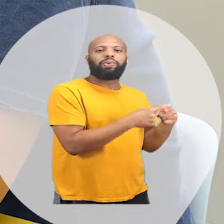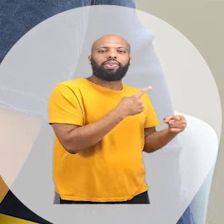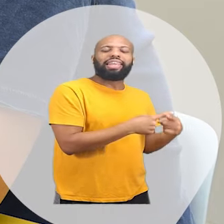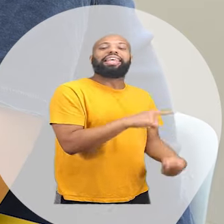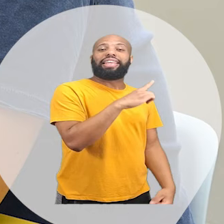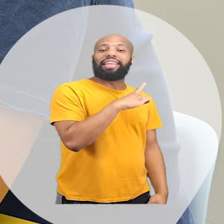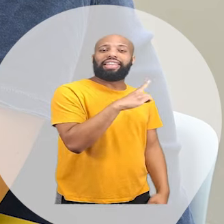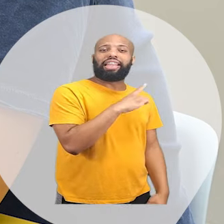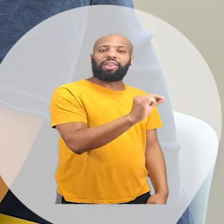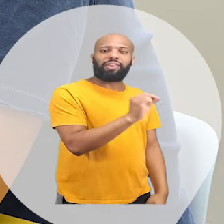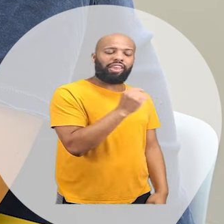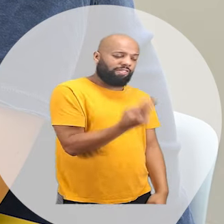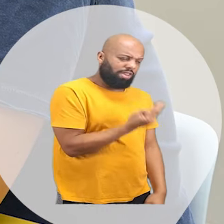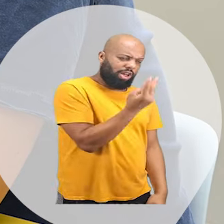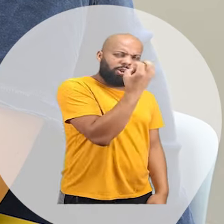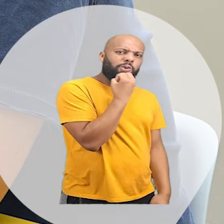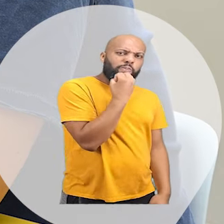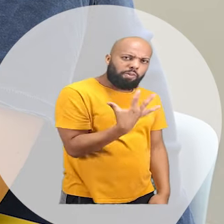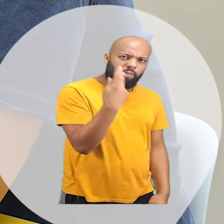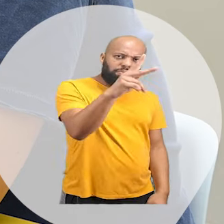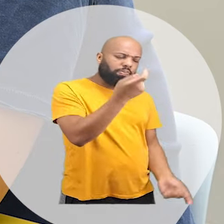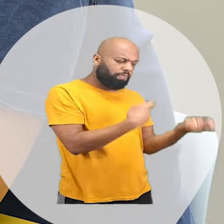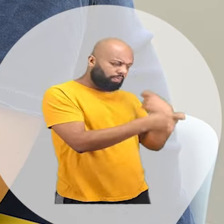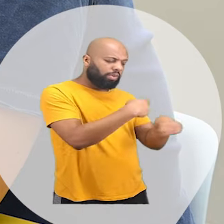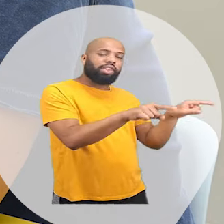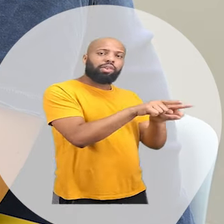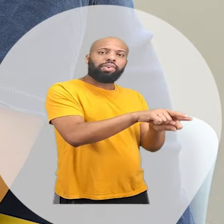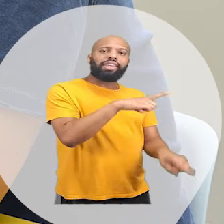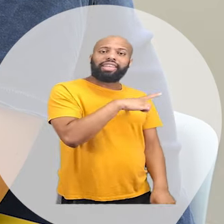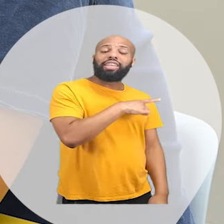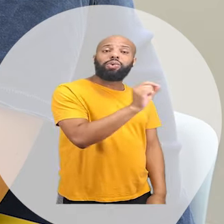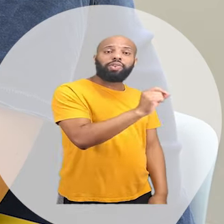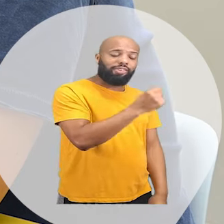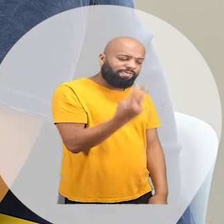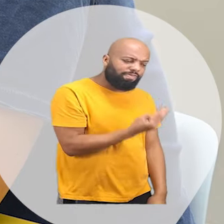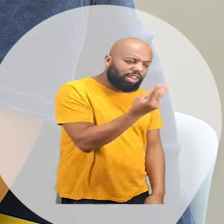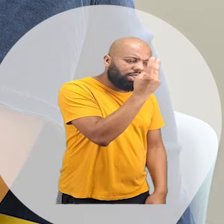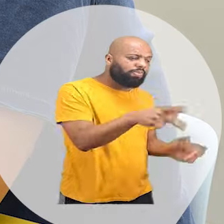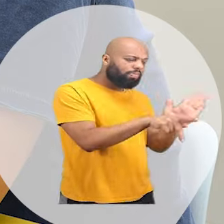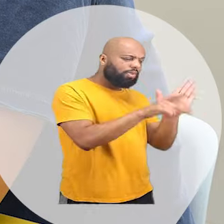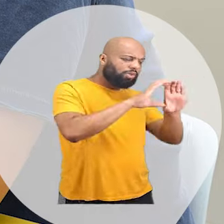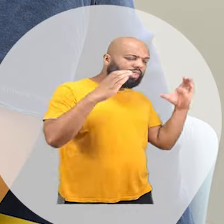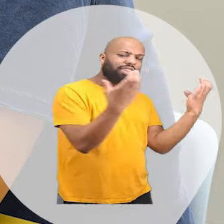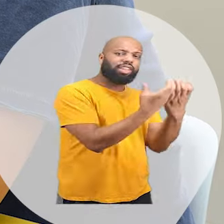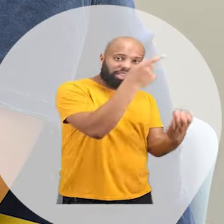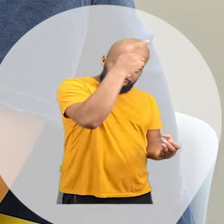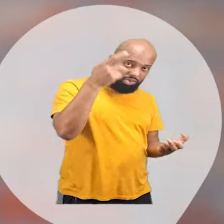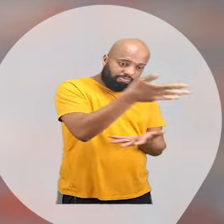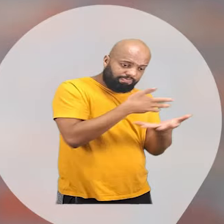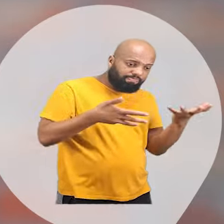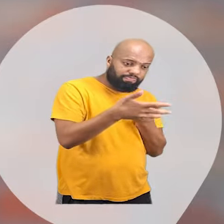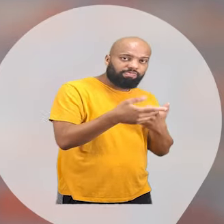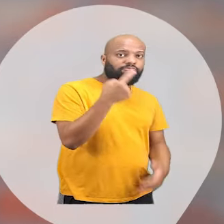isso além de trazer um valor muito grande para o teu negócio traz um valor muito significativo para a comunidade para as pessoas envolvidas